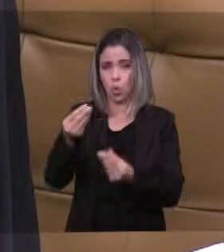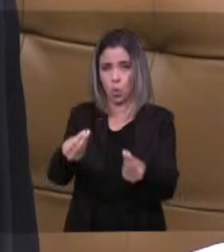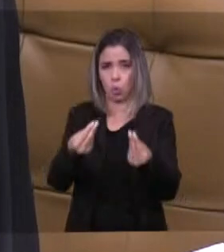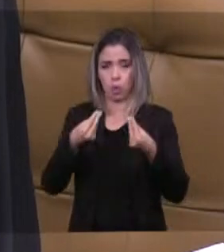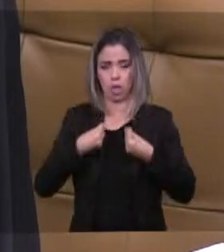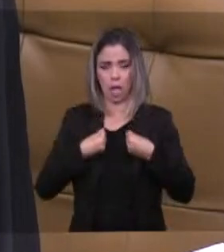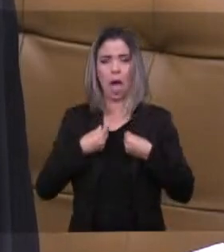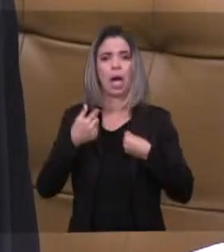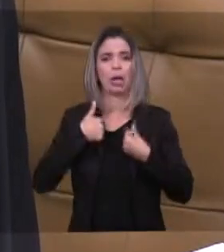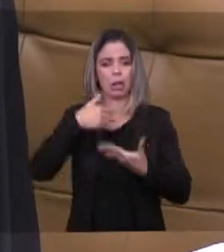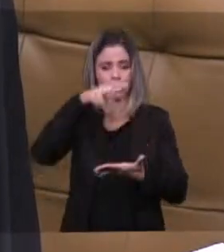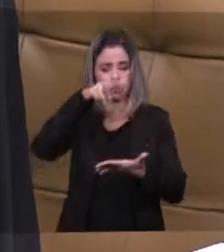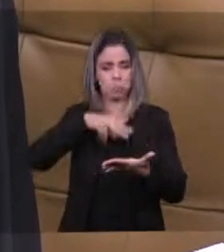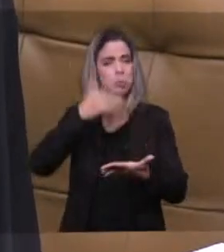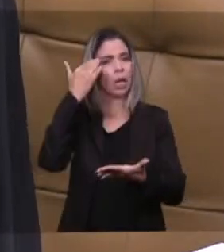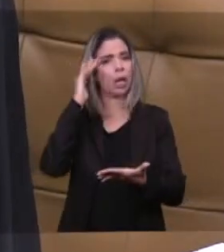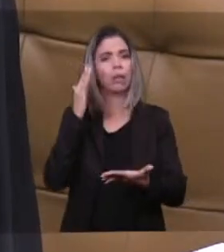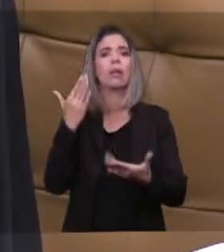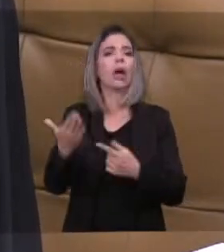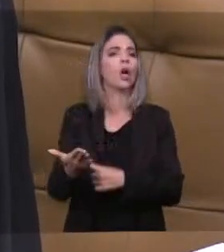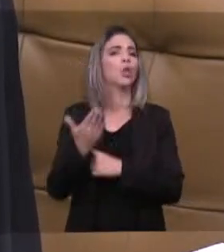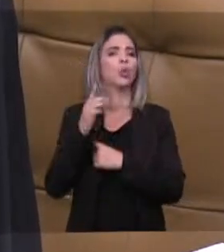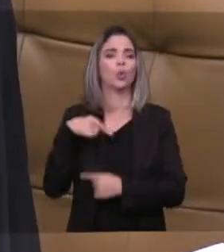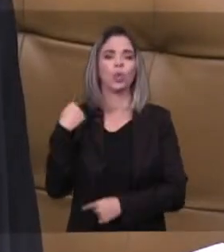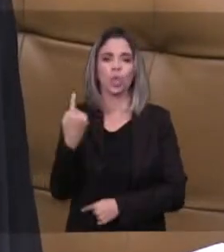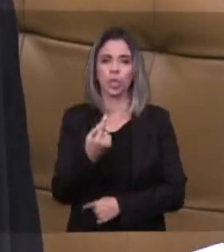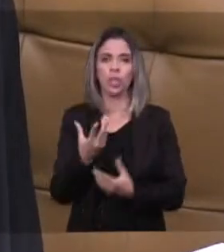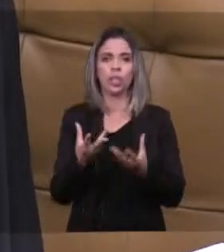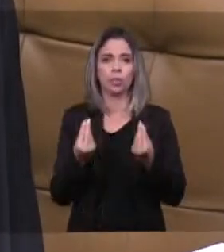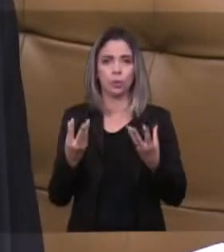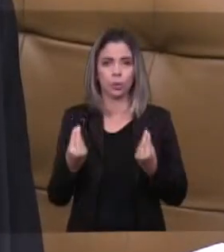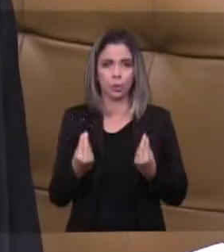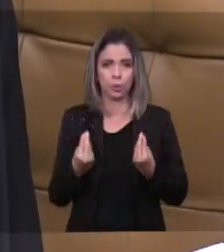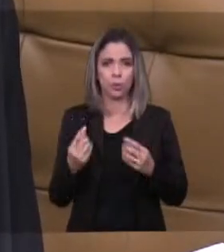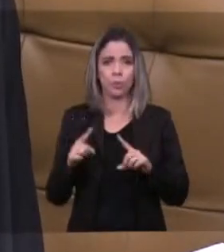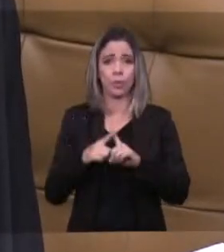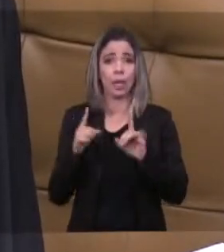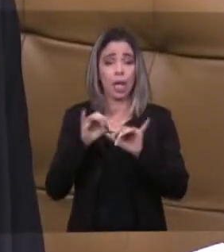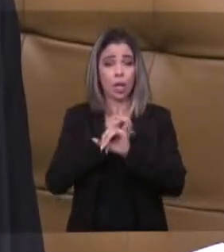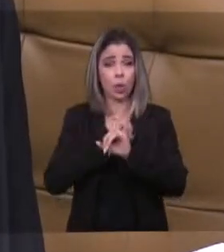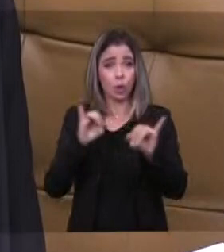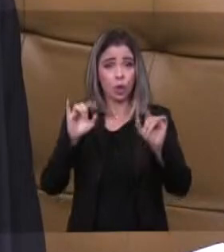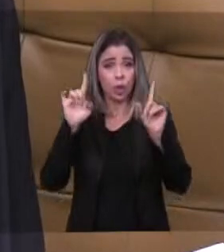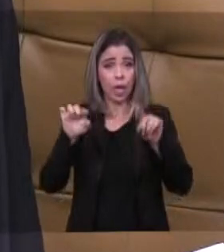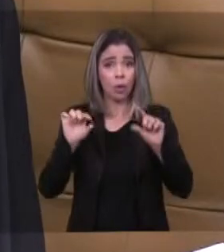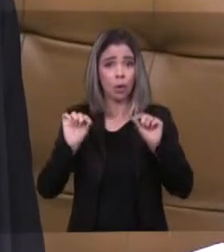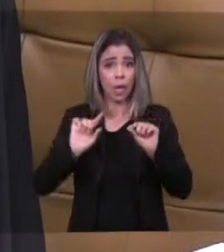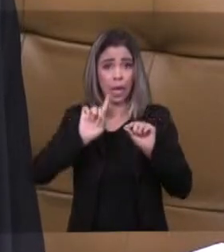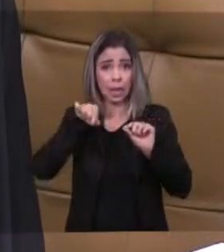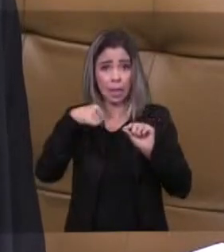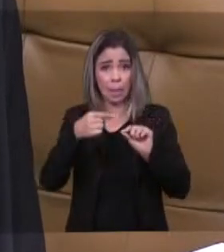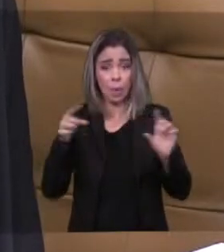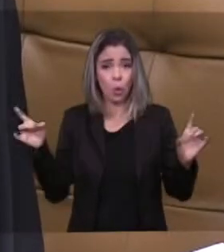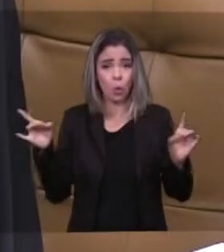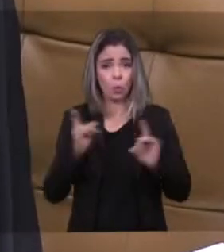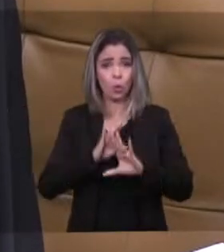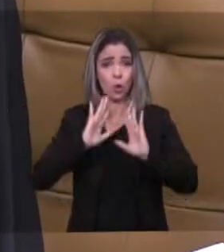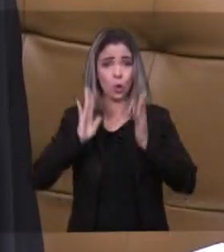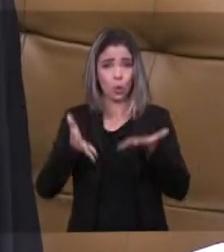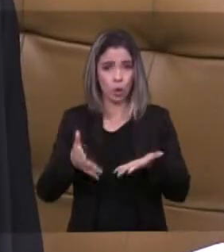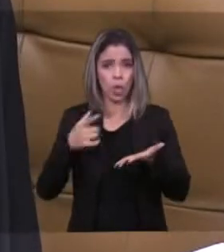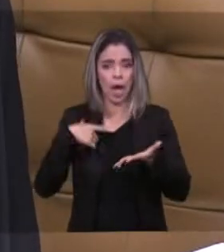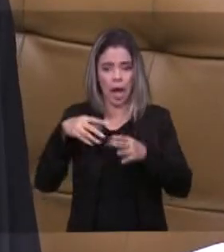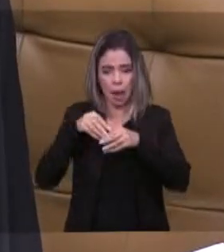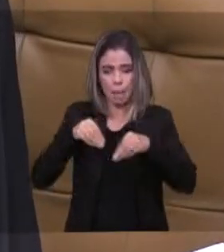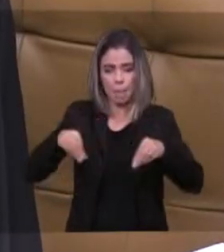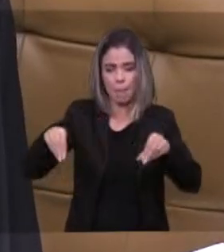esclarecesse. Nos ajudaria muitíssimo. Mas a notícia que se tem é que depois do encerramento do Arrozal, que